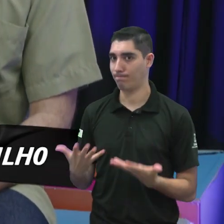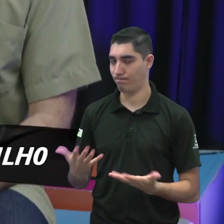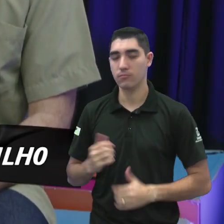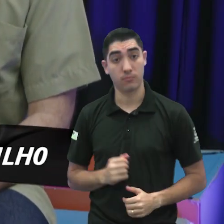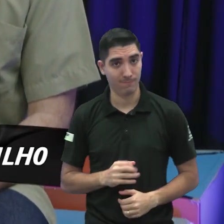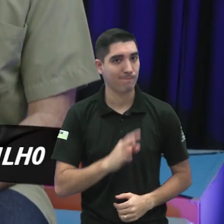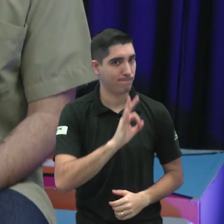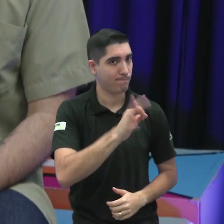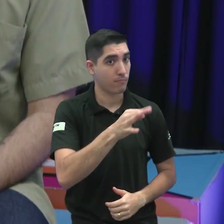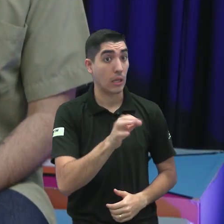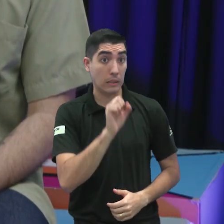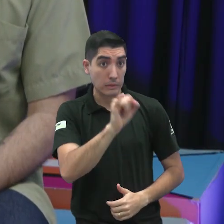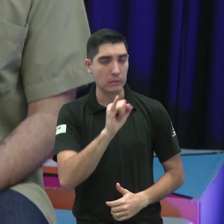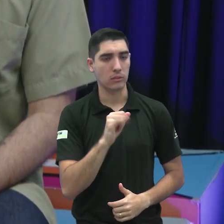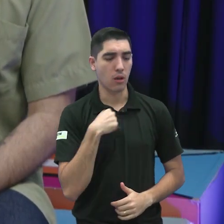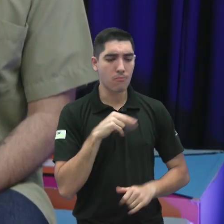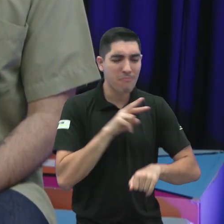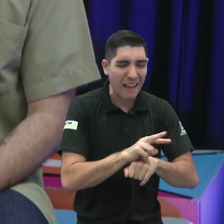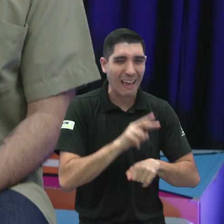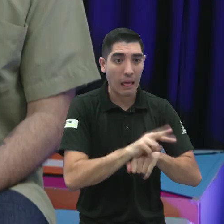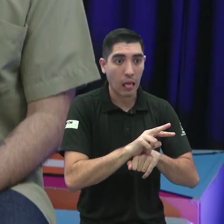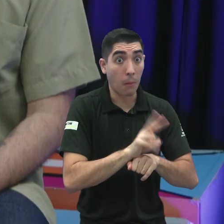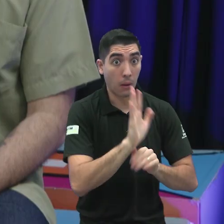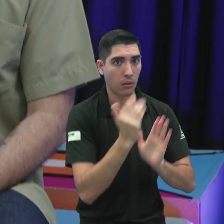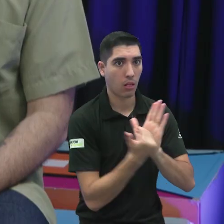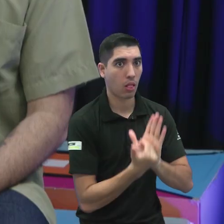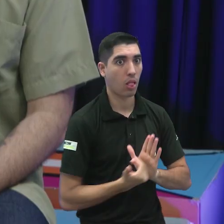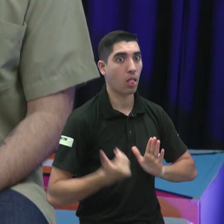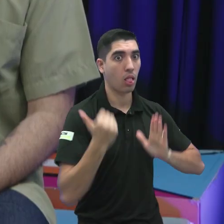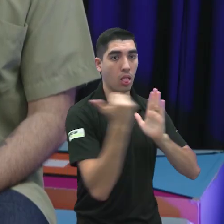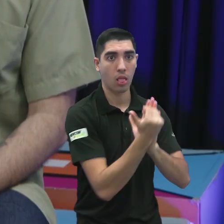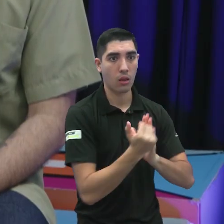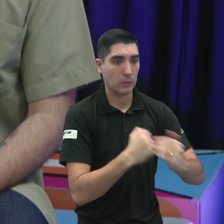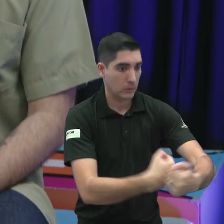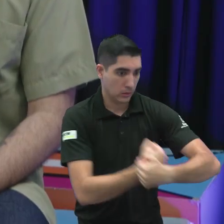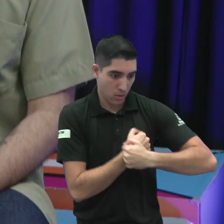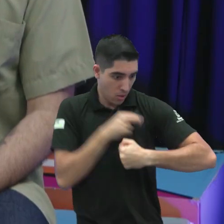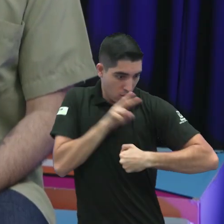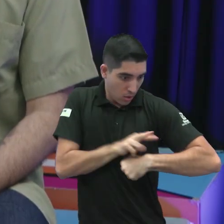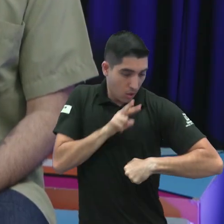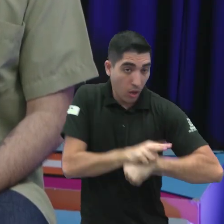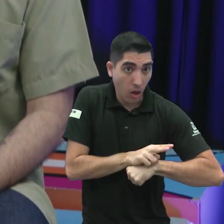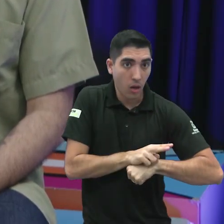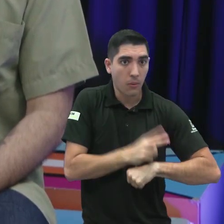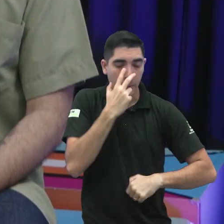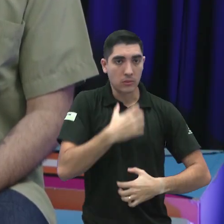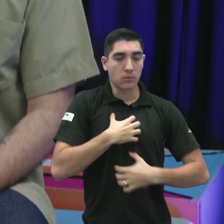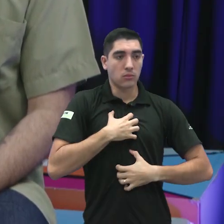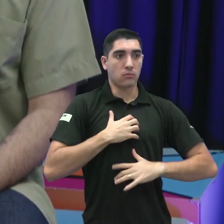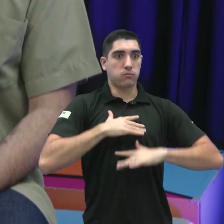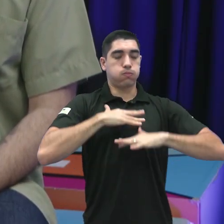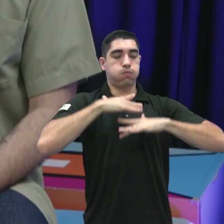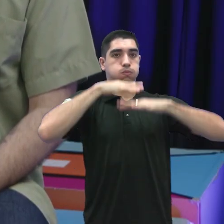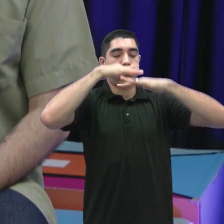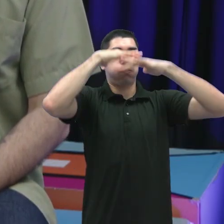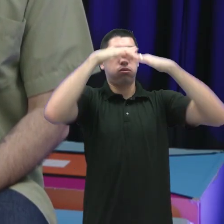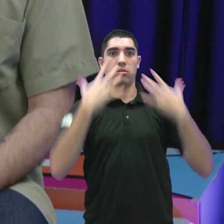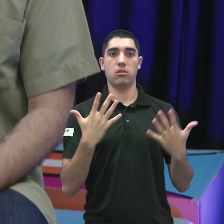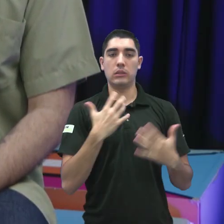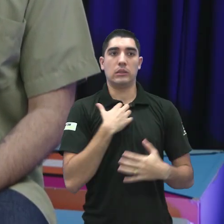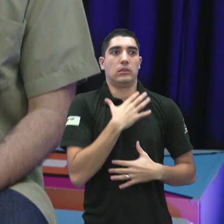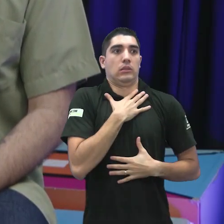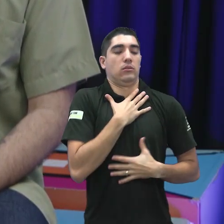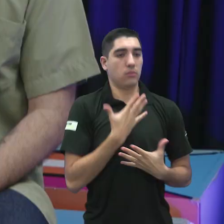É mesmo, Bruno. Quando a proteção passa do ponto, às vezes até sufoca, sabe? Pode atrapalhar o desenvolvimento e